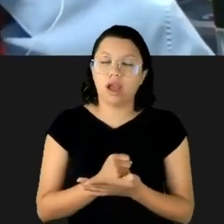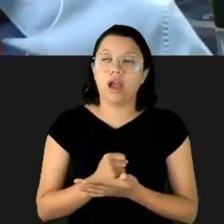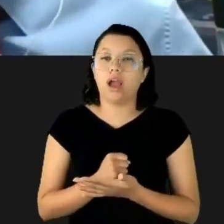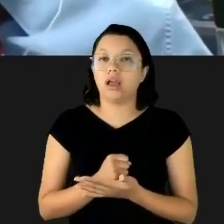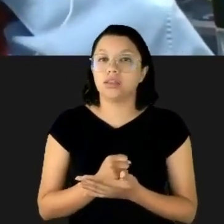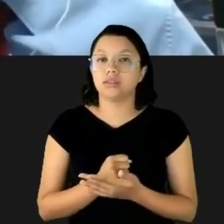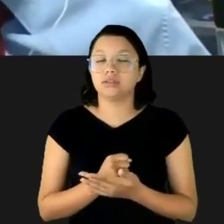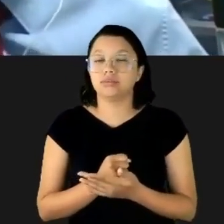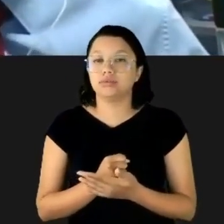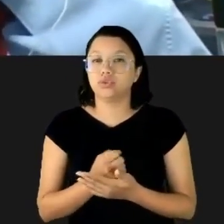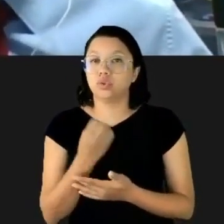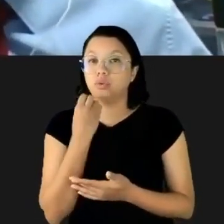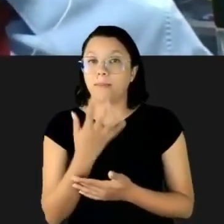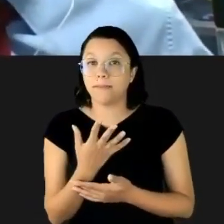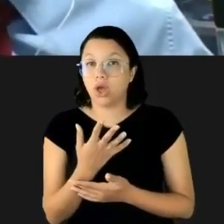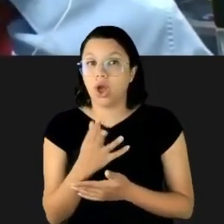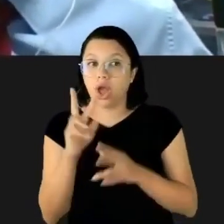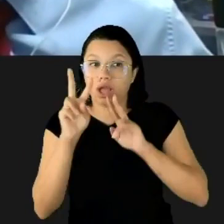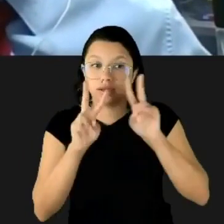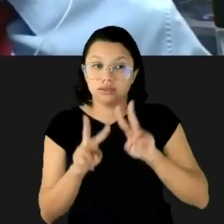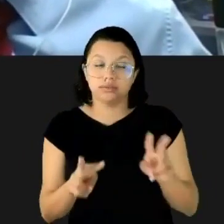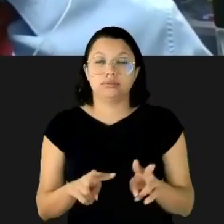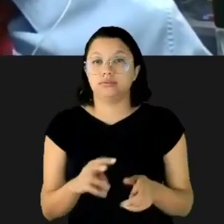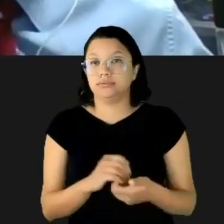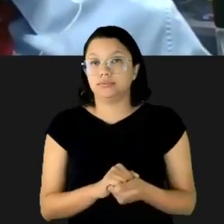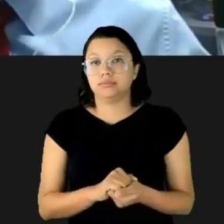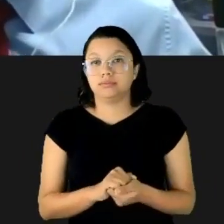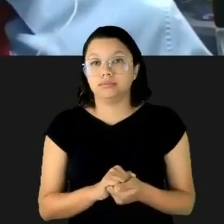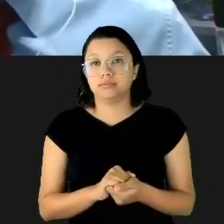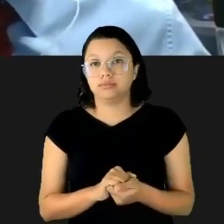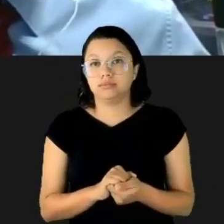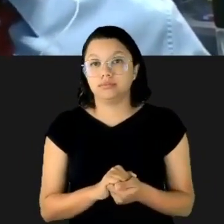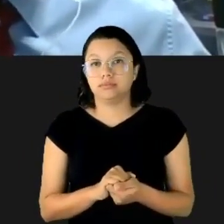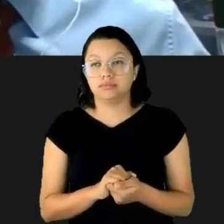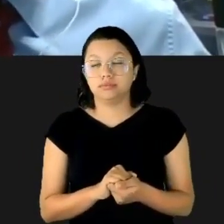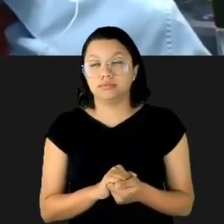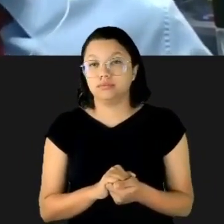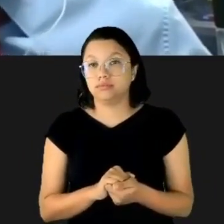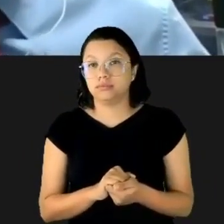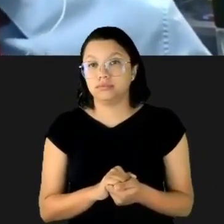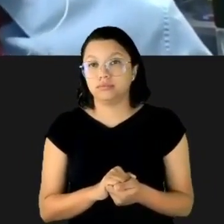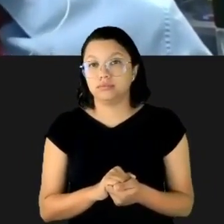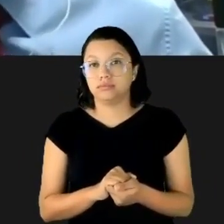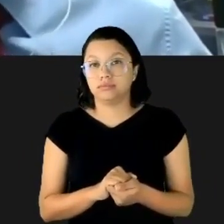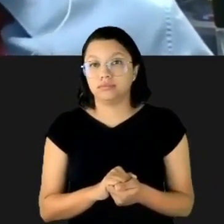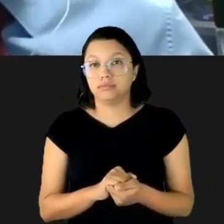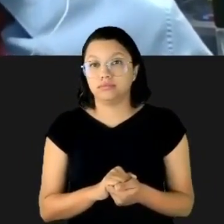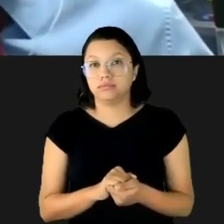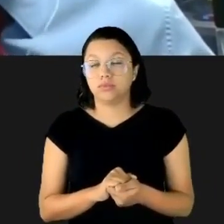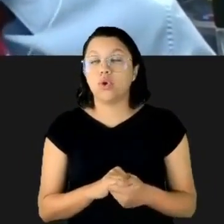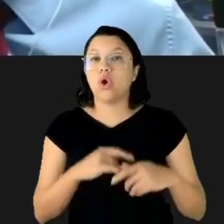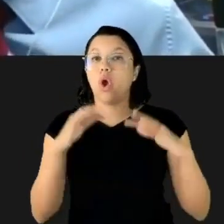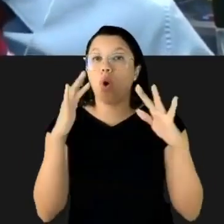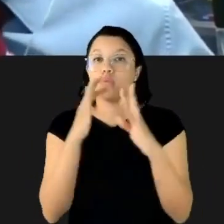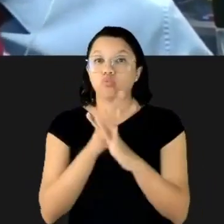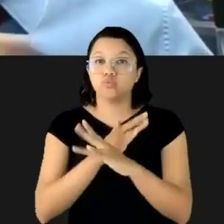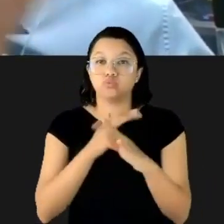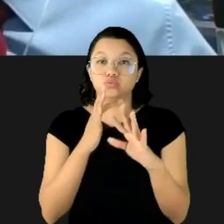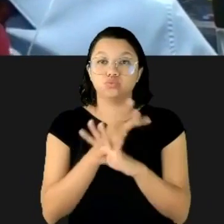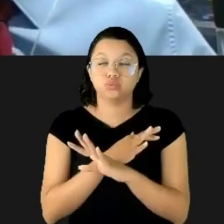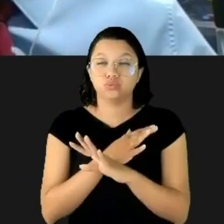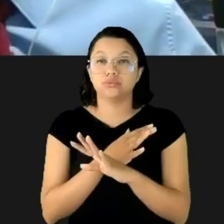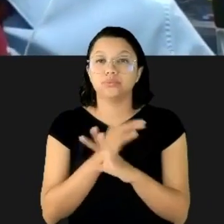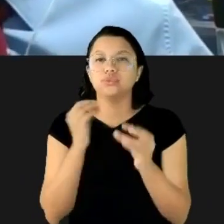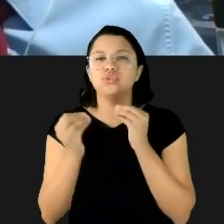de uma boa uma boa análise do fluxo